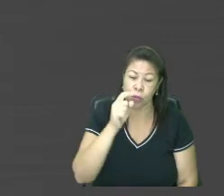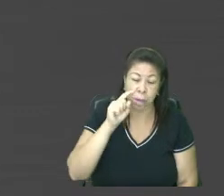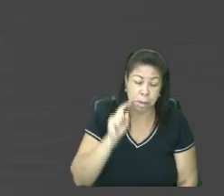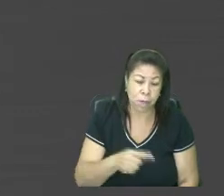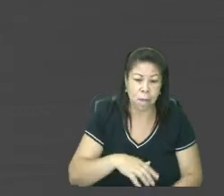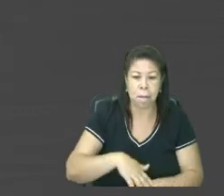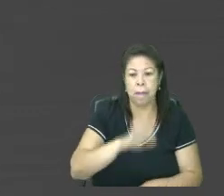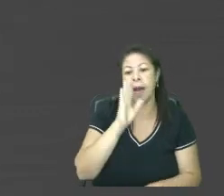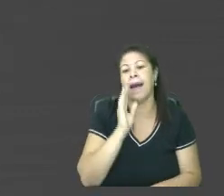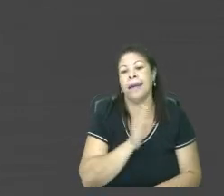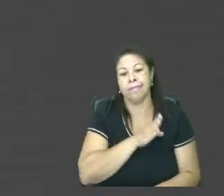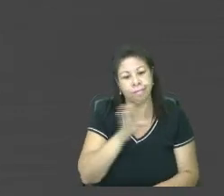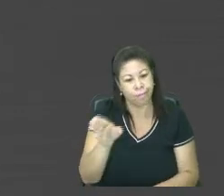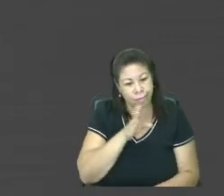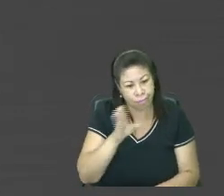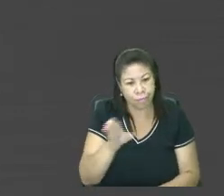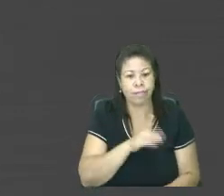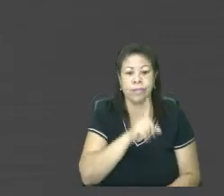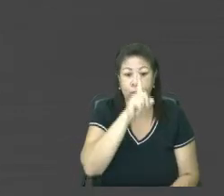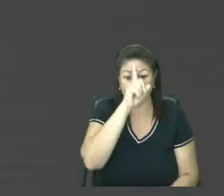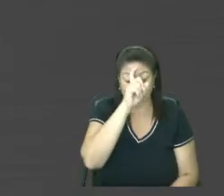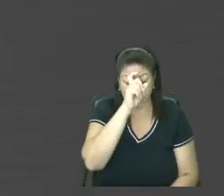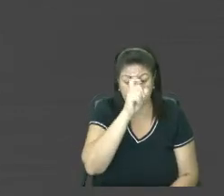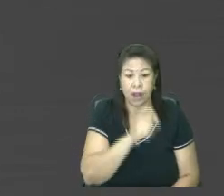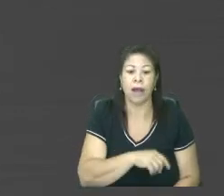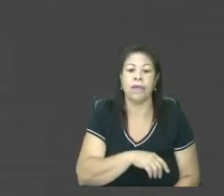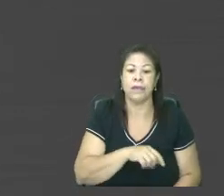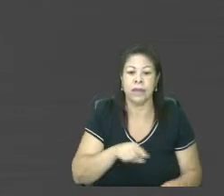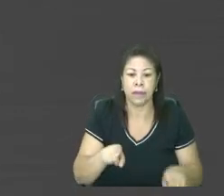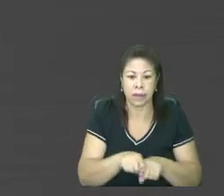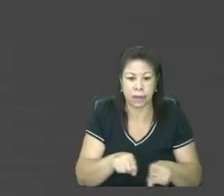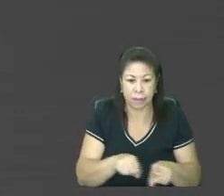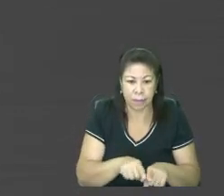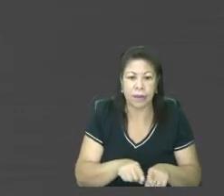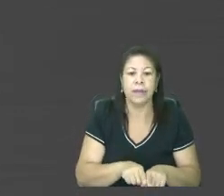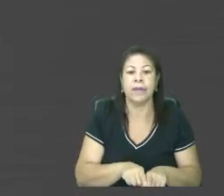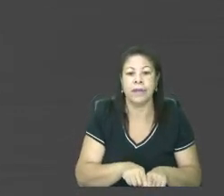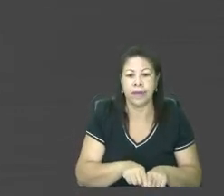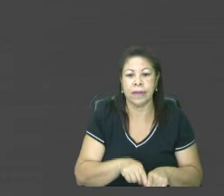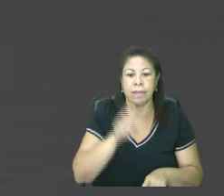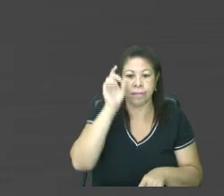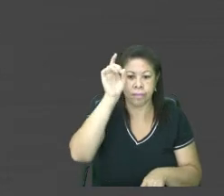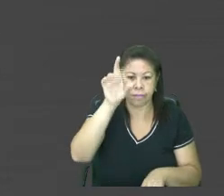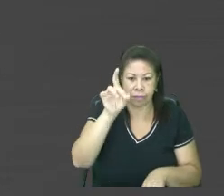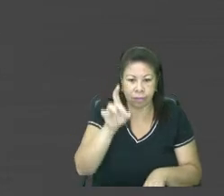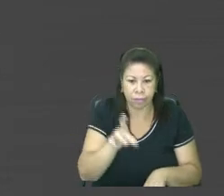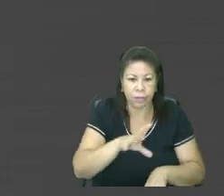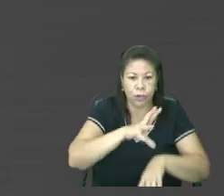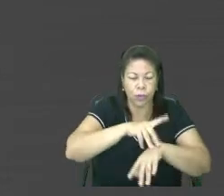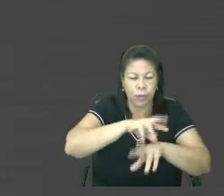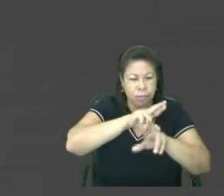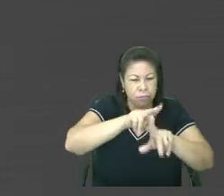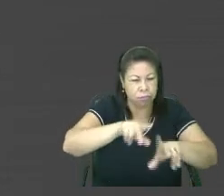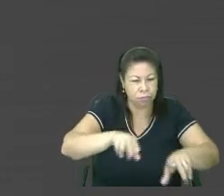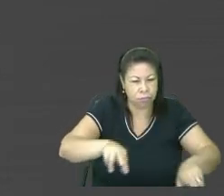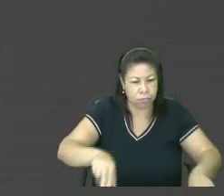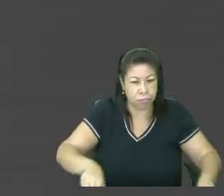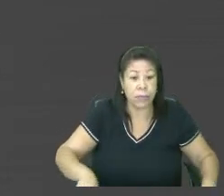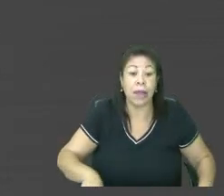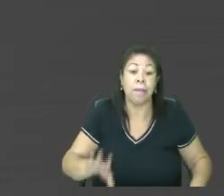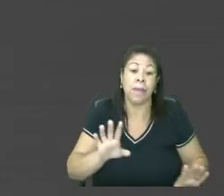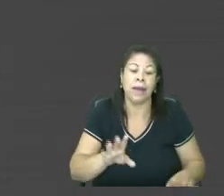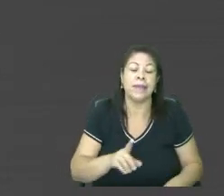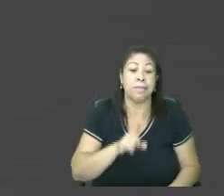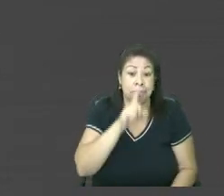pronto-socorro do Mário Covas, também distribuídos dentro das especialidades. E a classificação de risco não muda muito, a gente vê